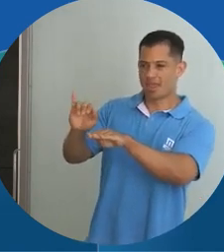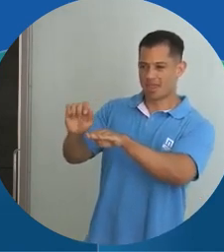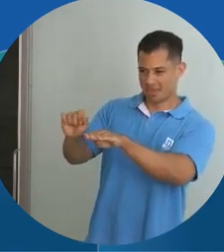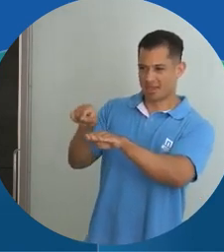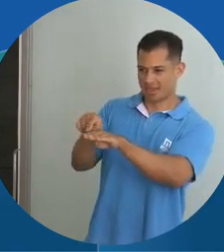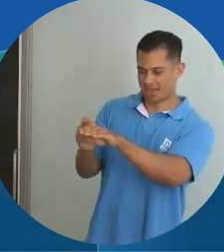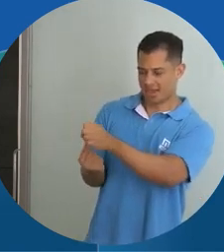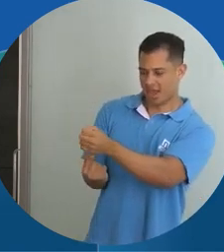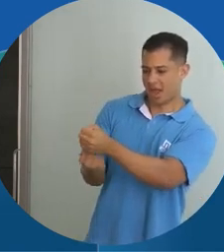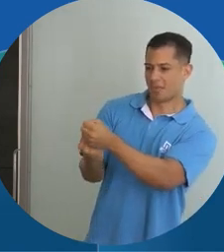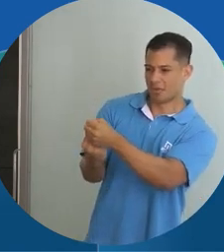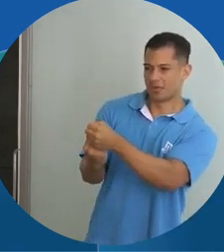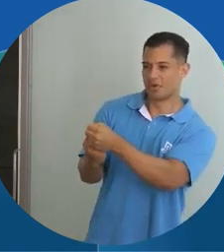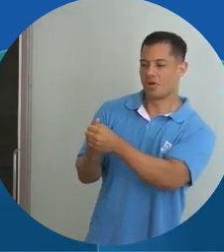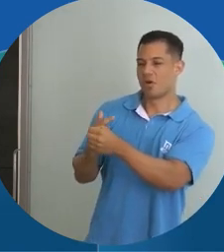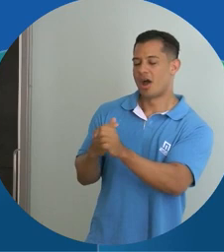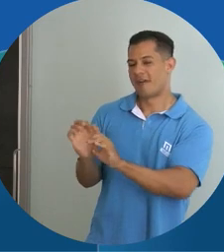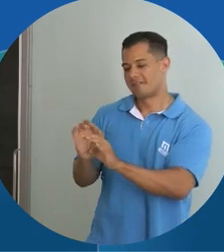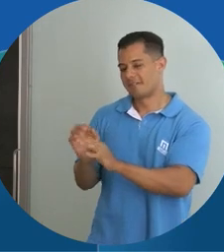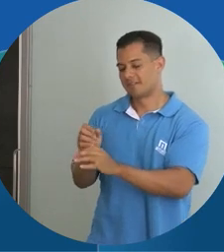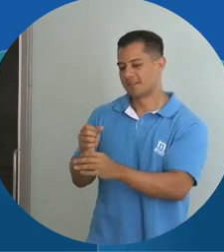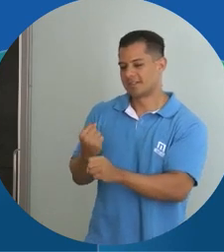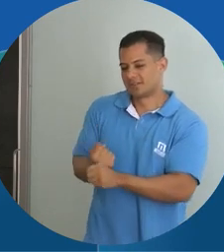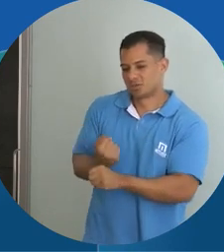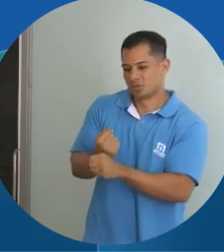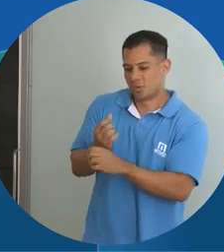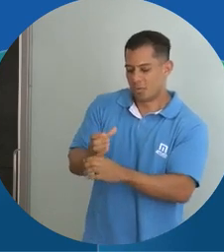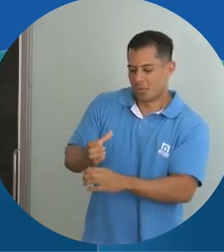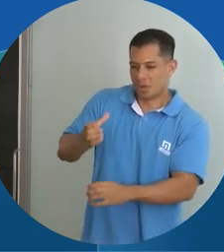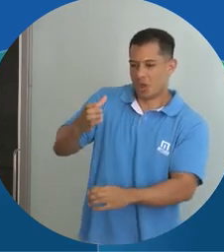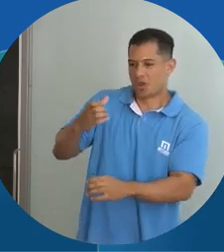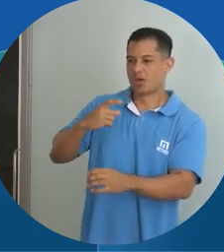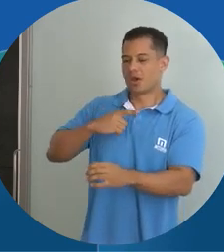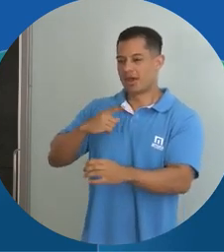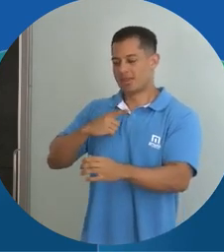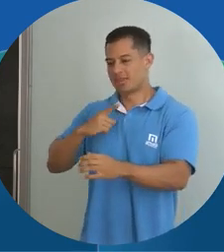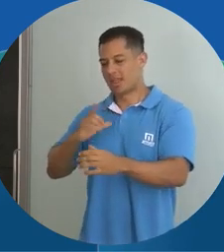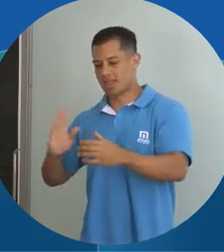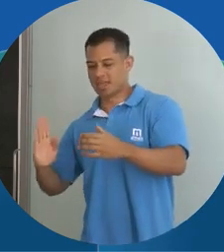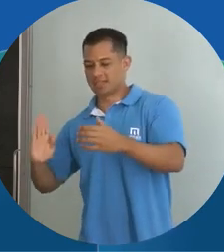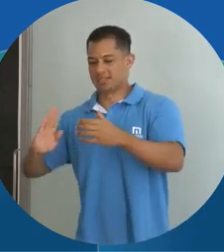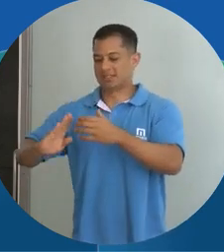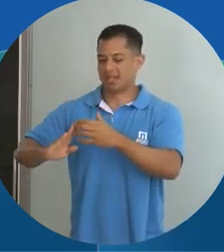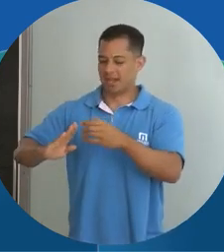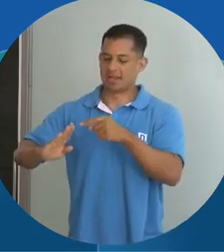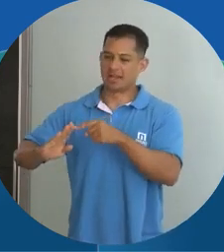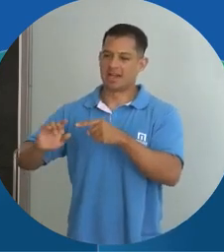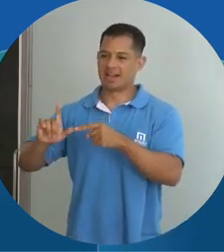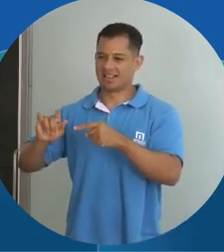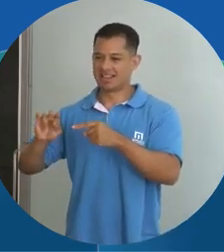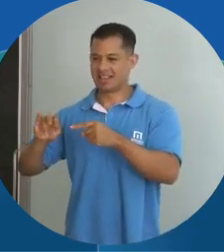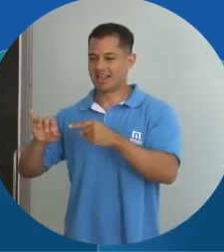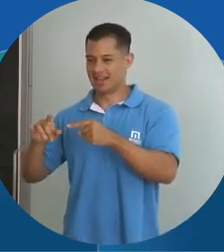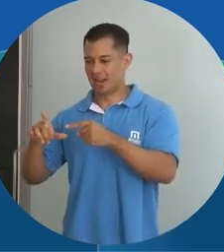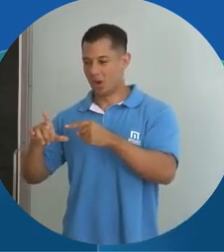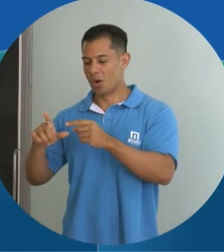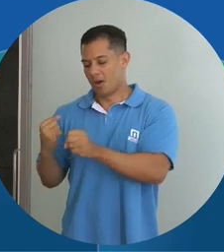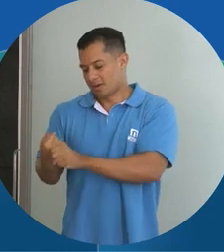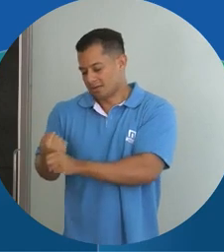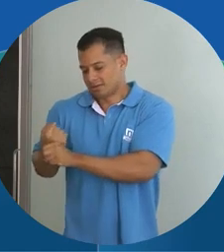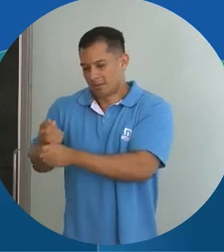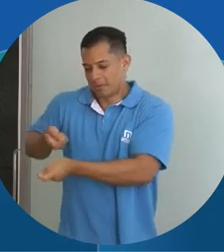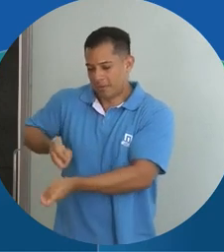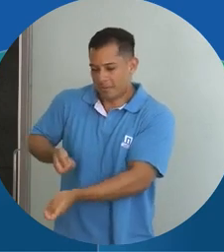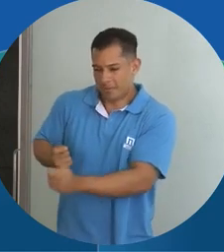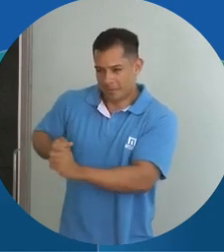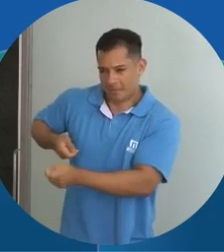gente fez um bloco de fundação com estacas na lateral, no primeiro momento, para se poder estruturar e iniciar a escavação.